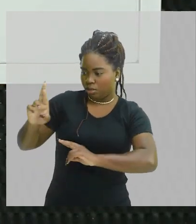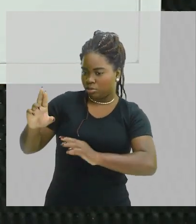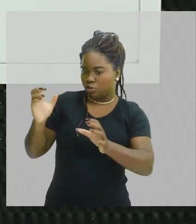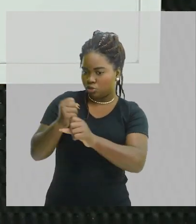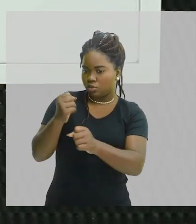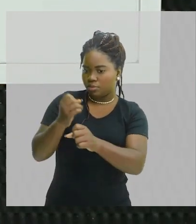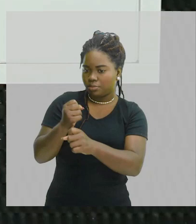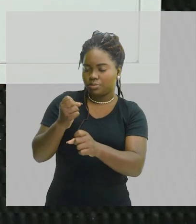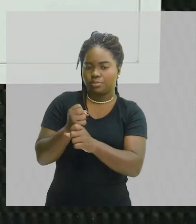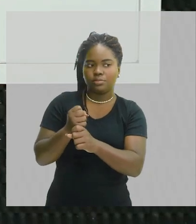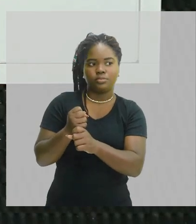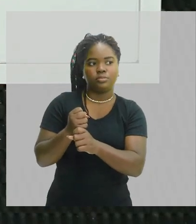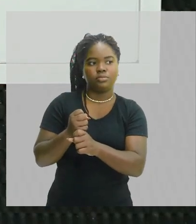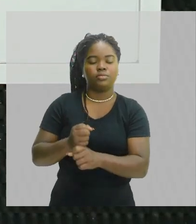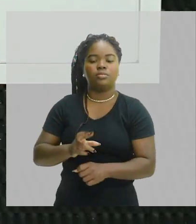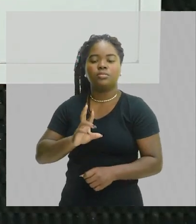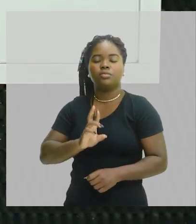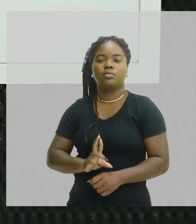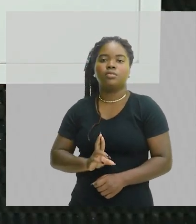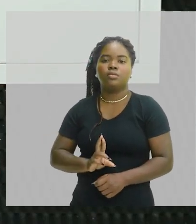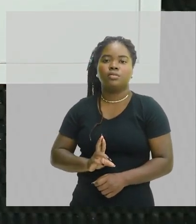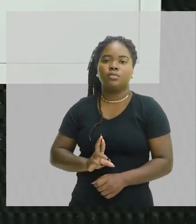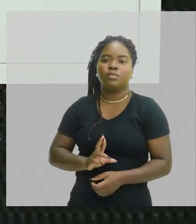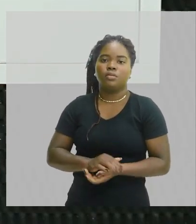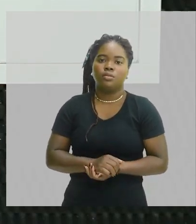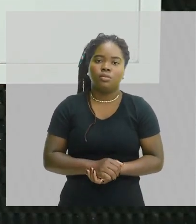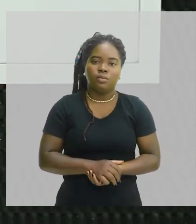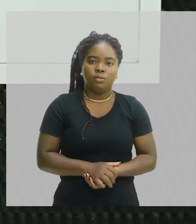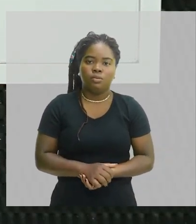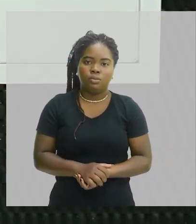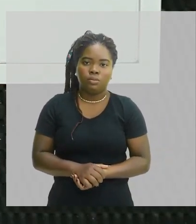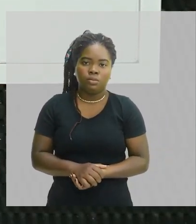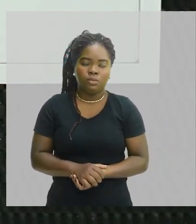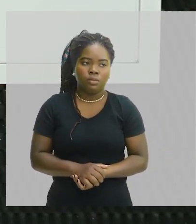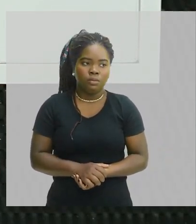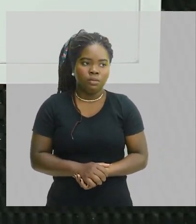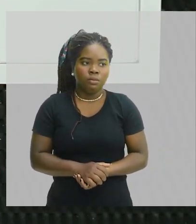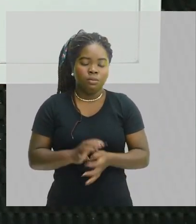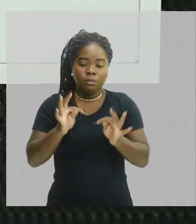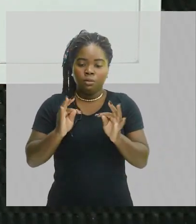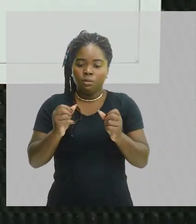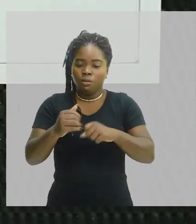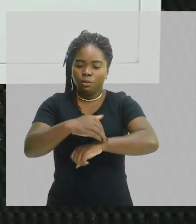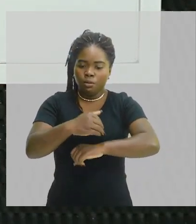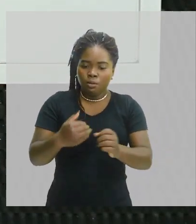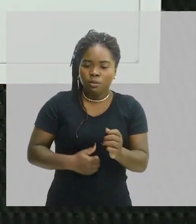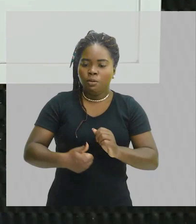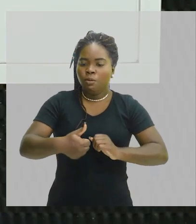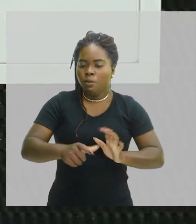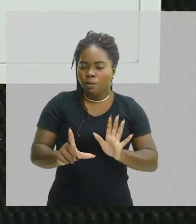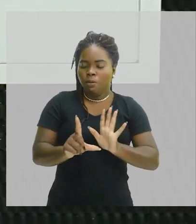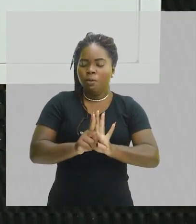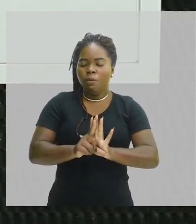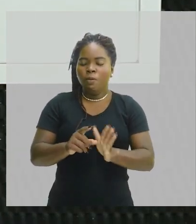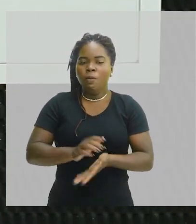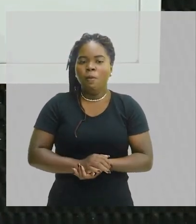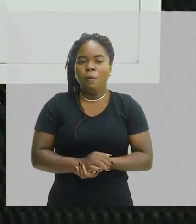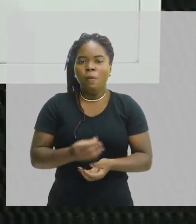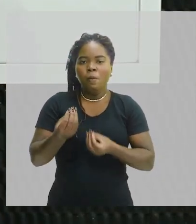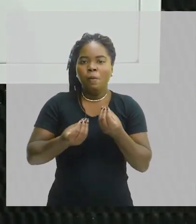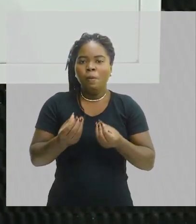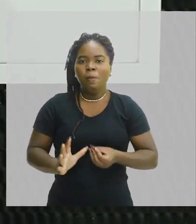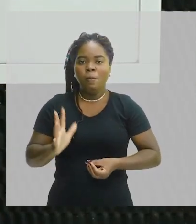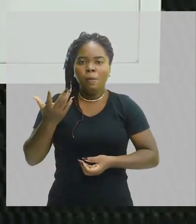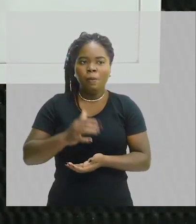a da resistência aqui, né? Que é o total, né? Que é a primeira lei, por exemplo. Então vai ficar como?